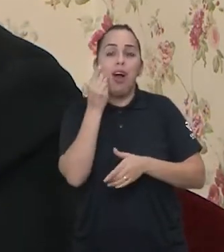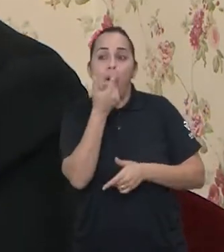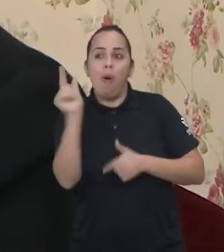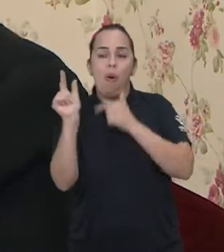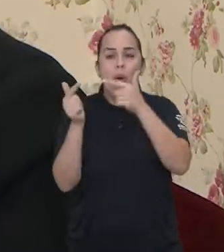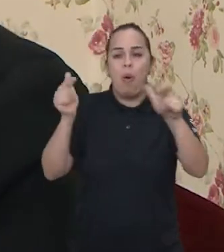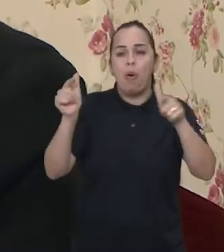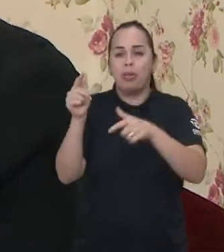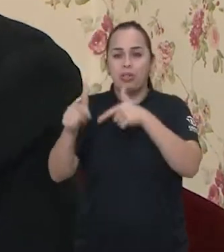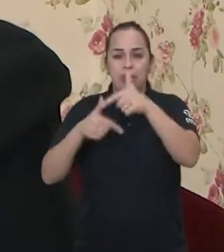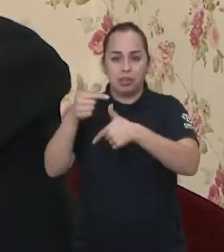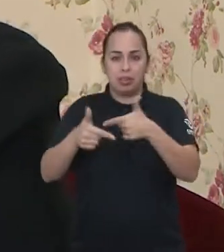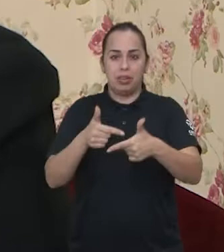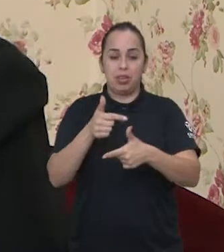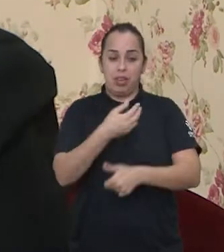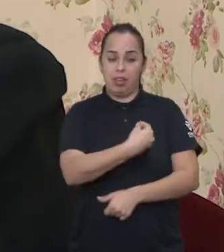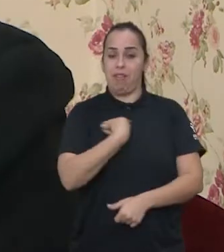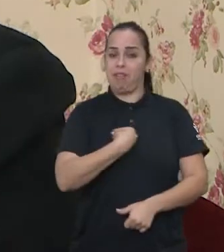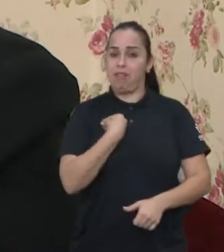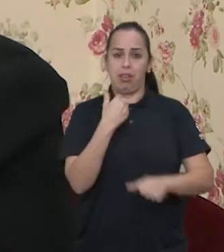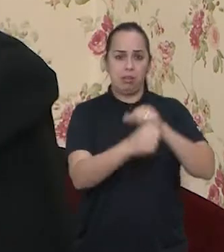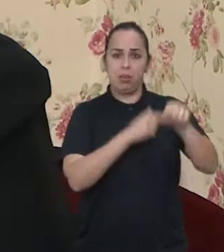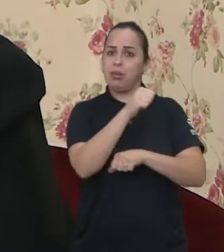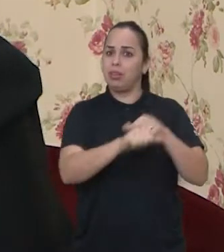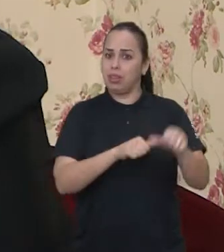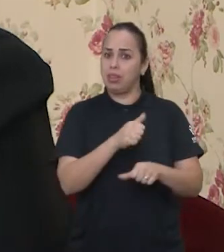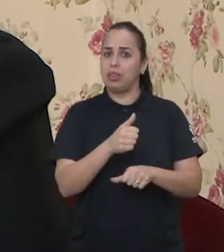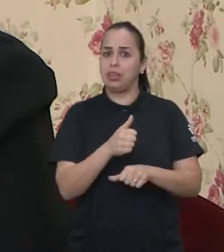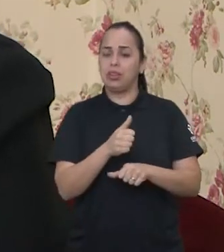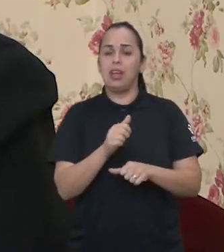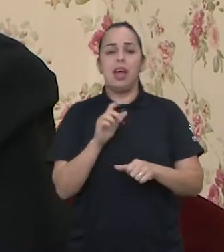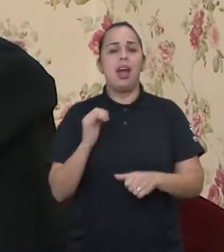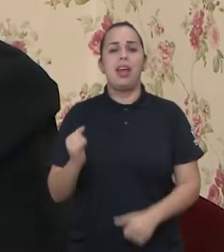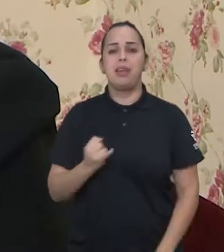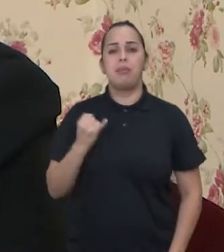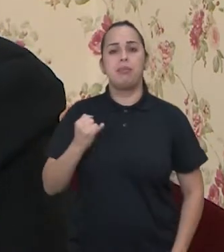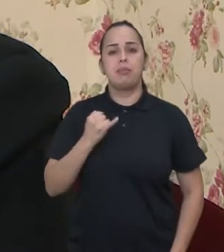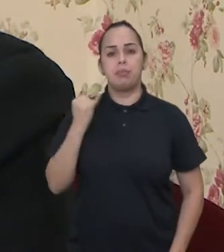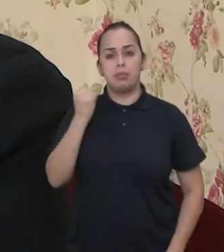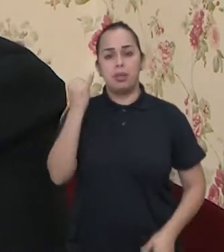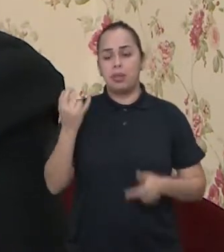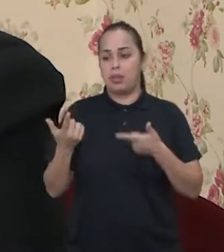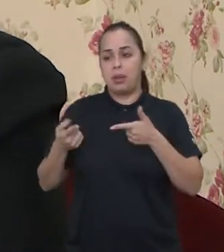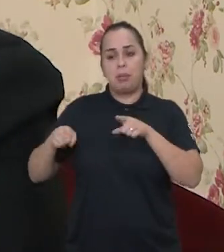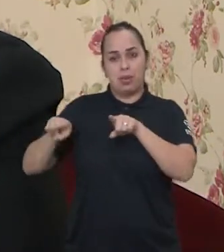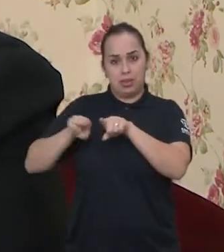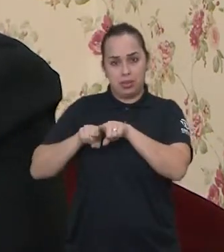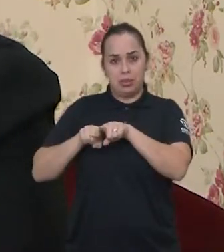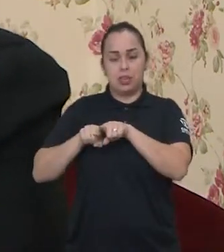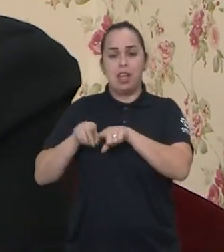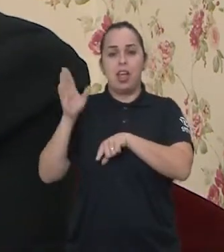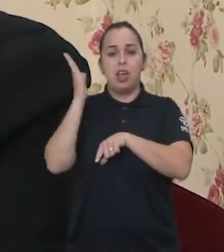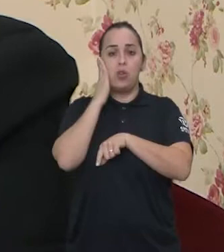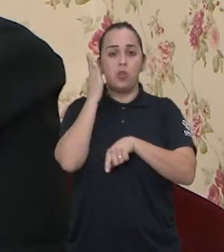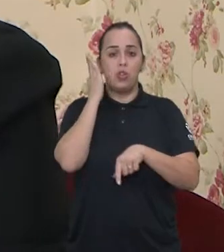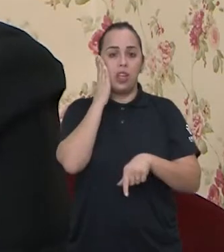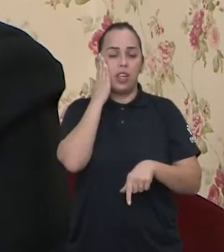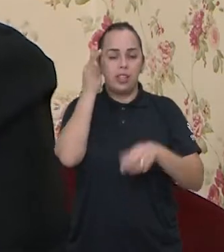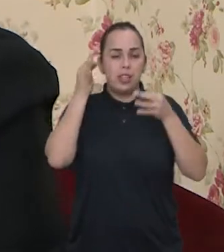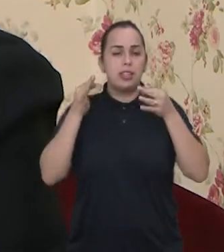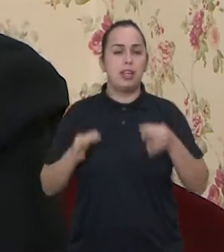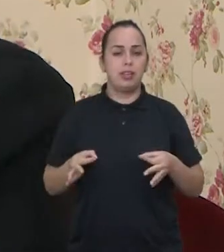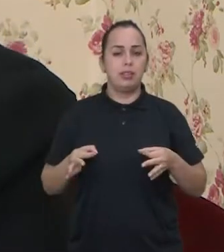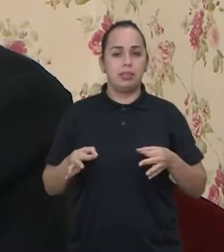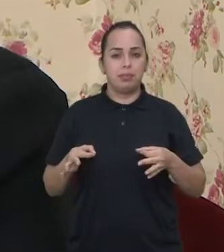estudar mudar um pouco a realidade que ela tá no seu cotidiano então é fundamental essas